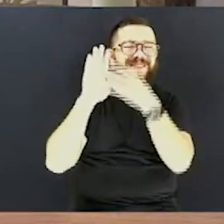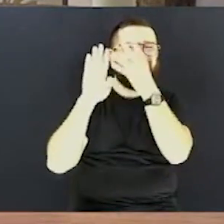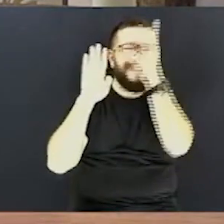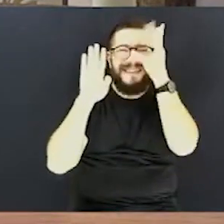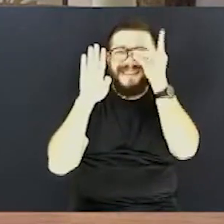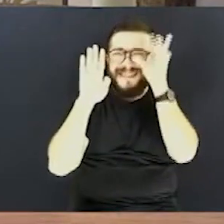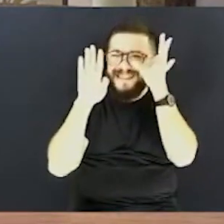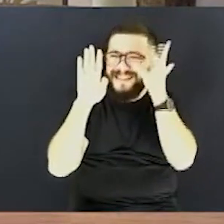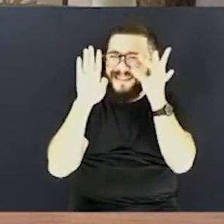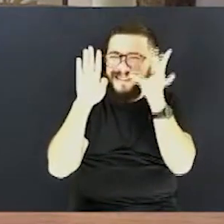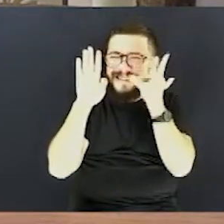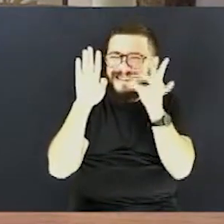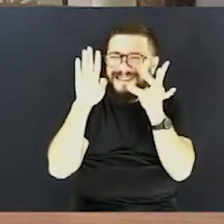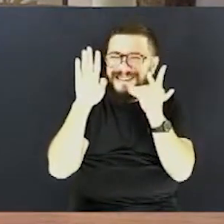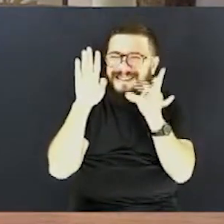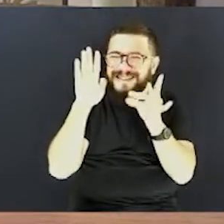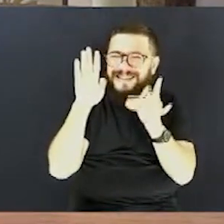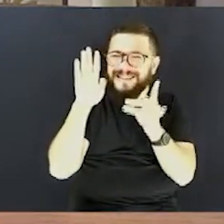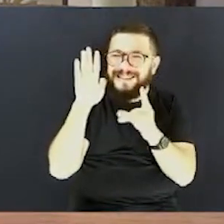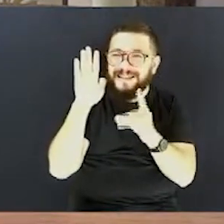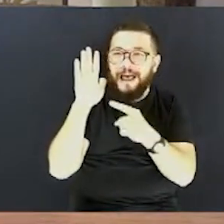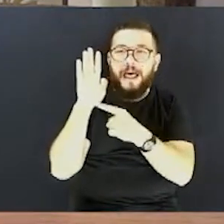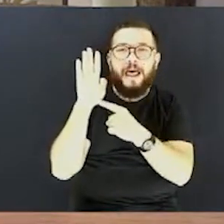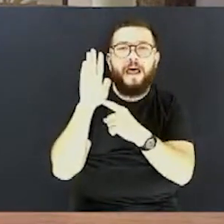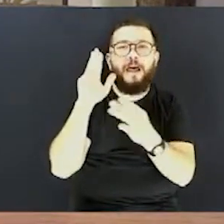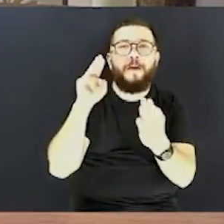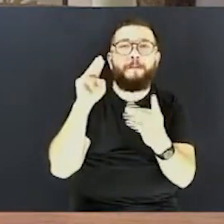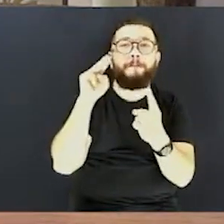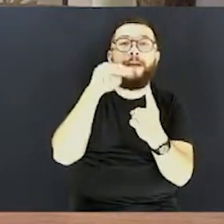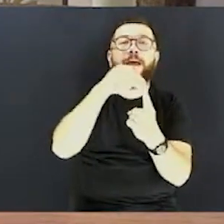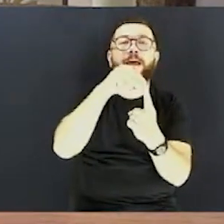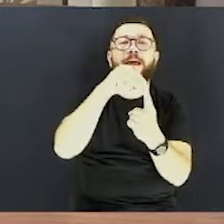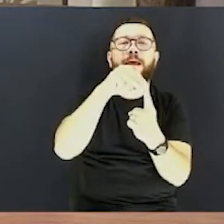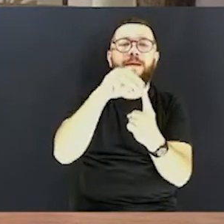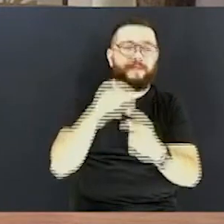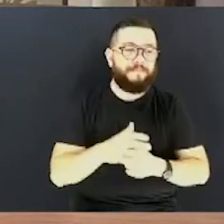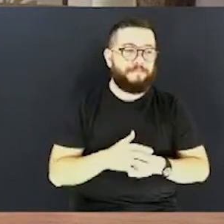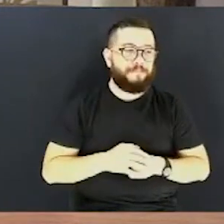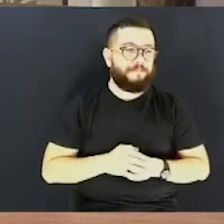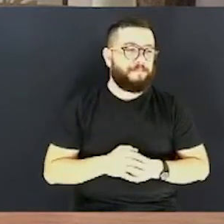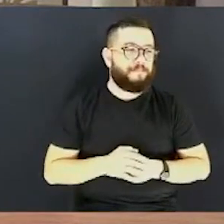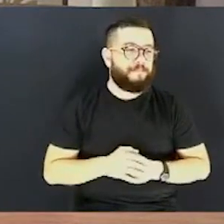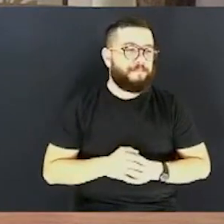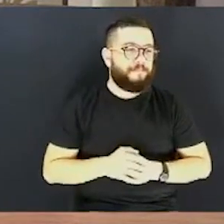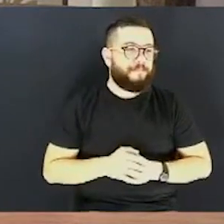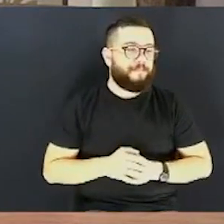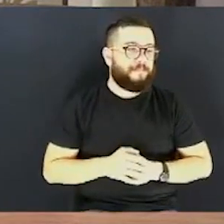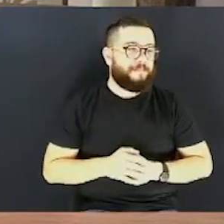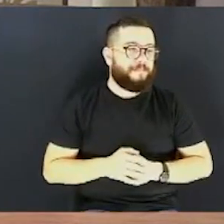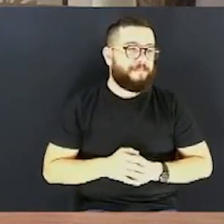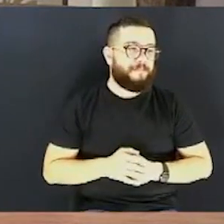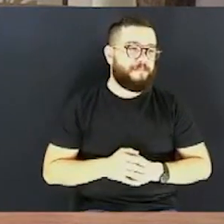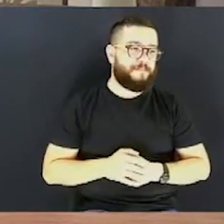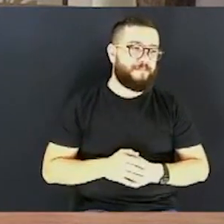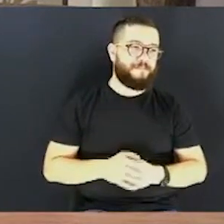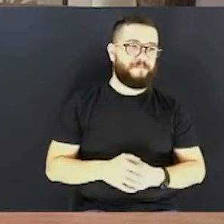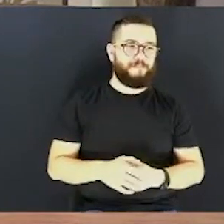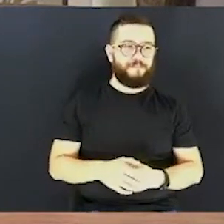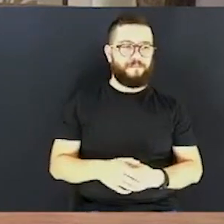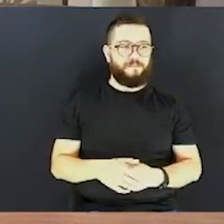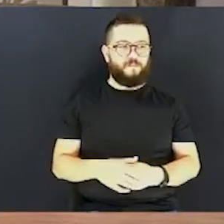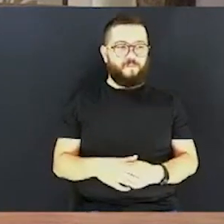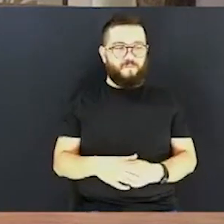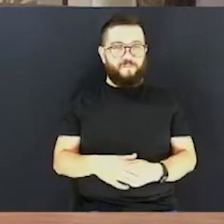estabelece as metas a serem atingidas. E friso aqui a importância também da previsão no projeto de